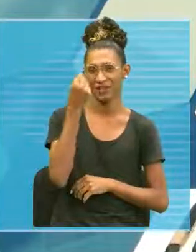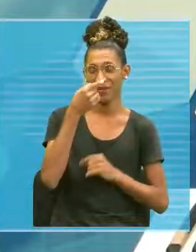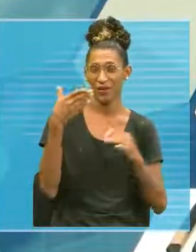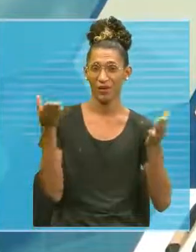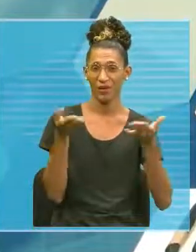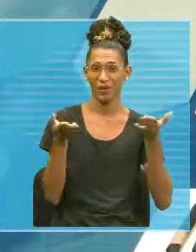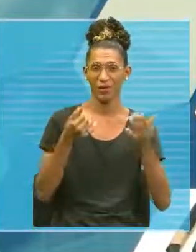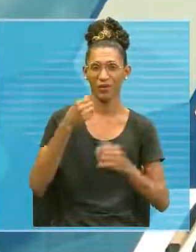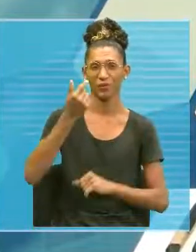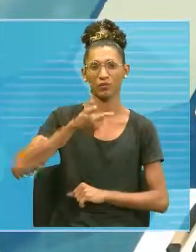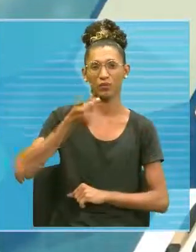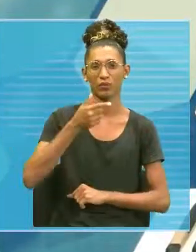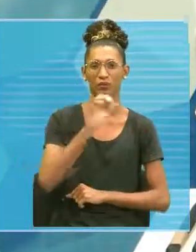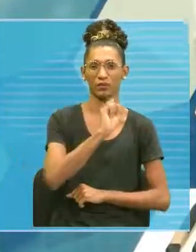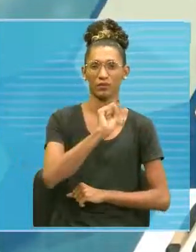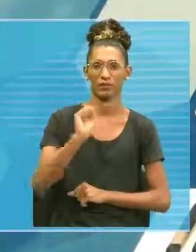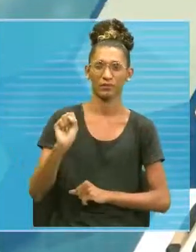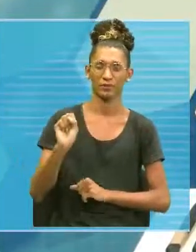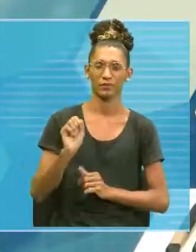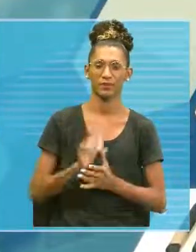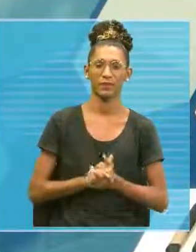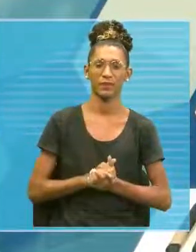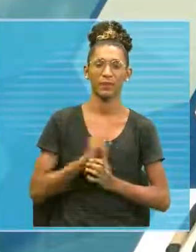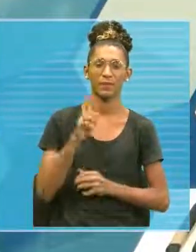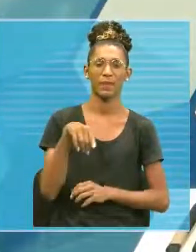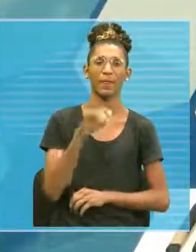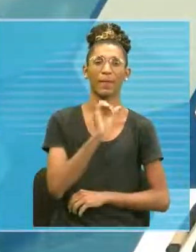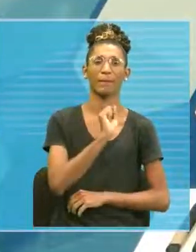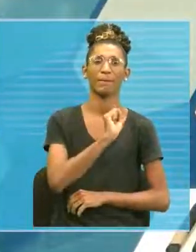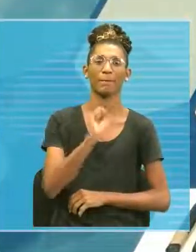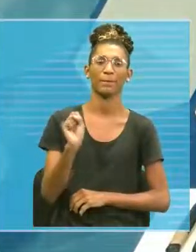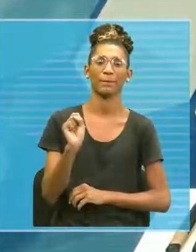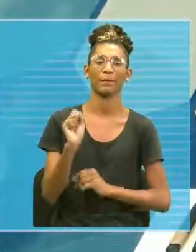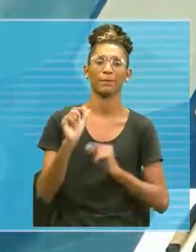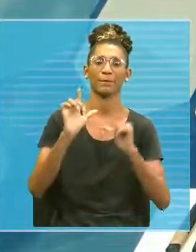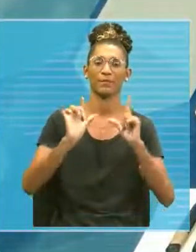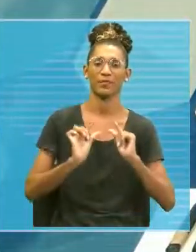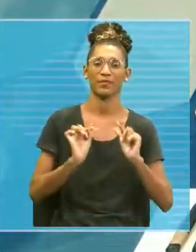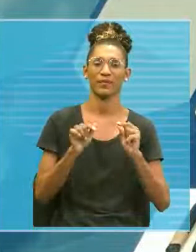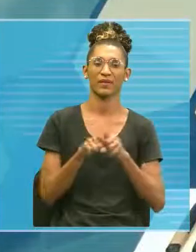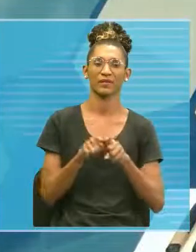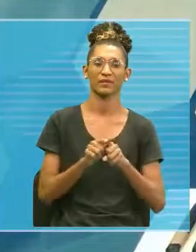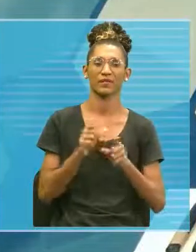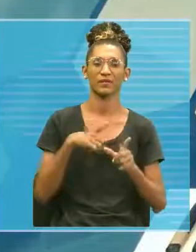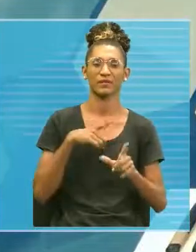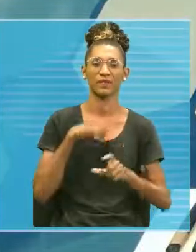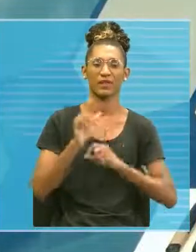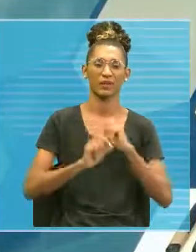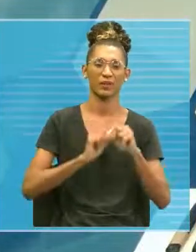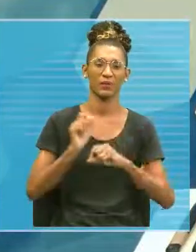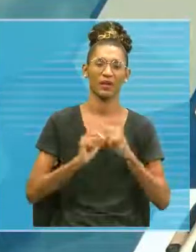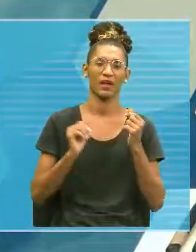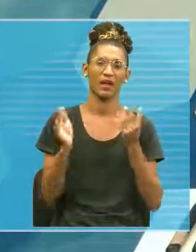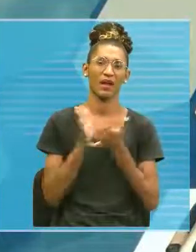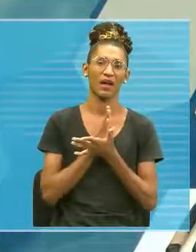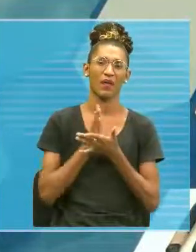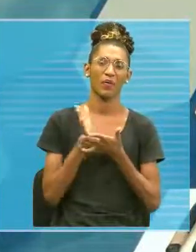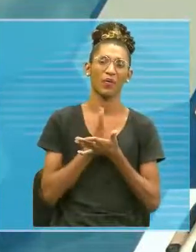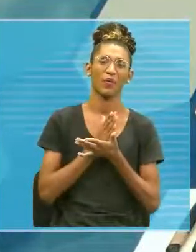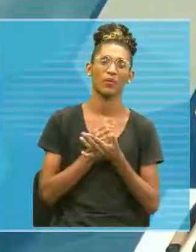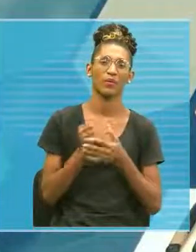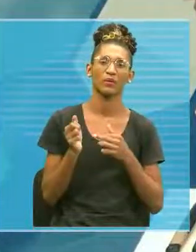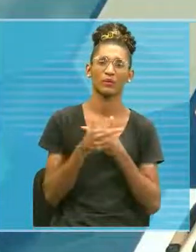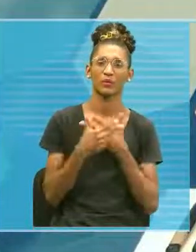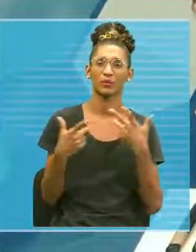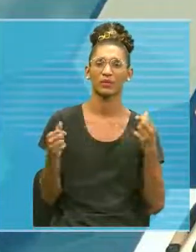semestre na é um segundo semestre menor é um muitas coisas